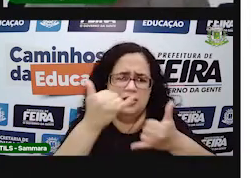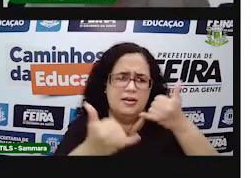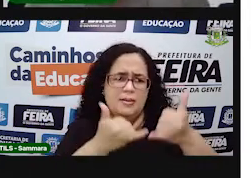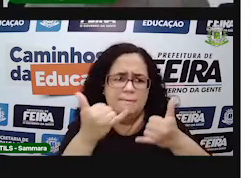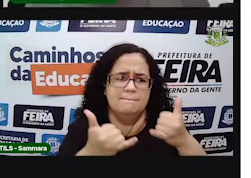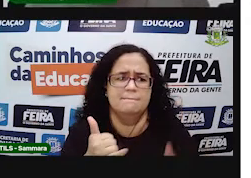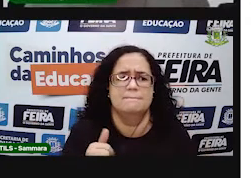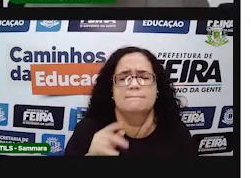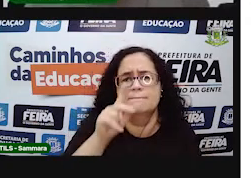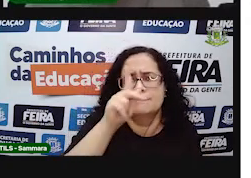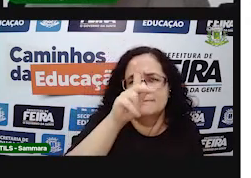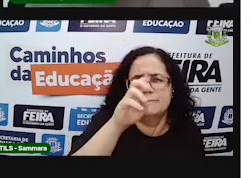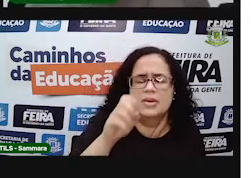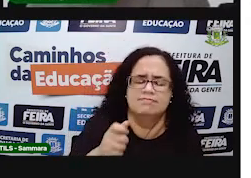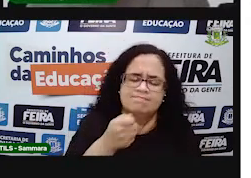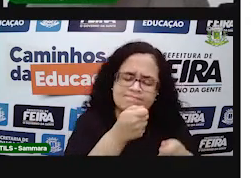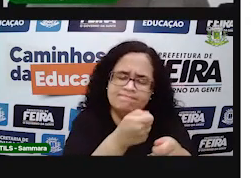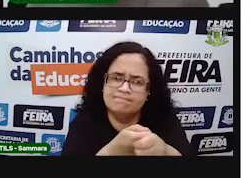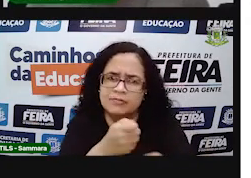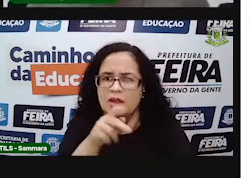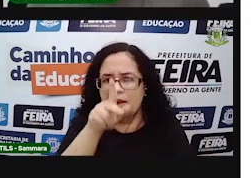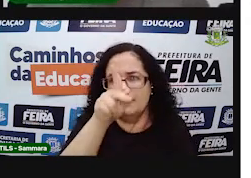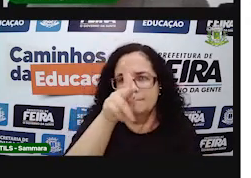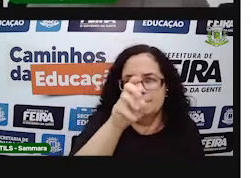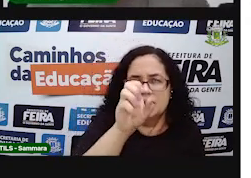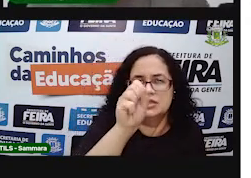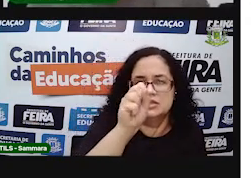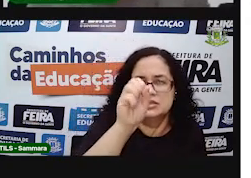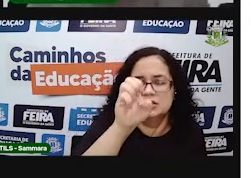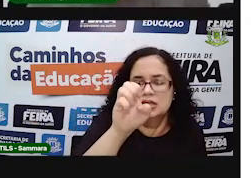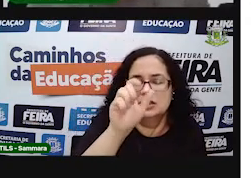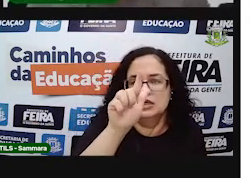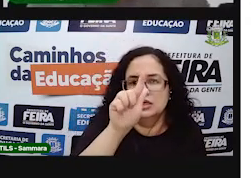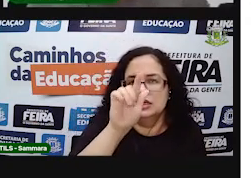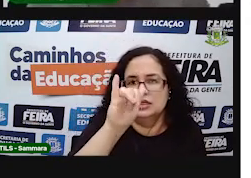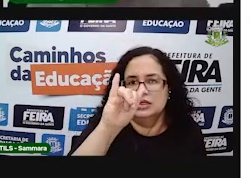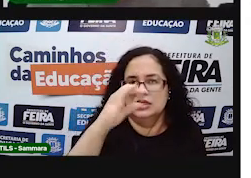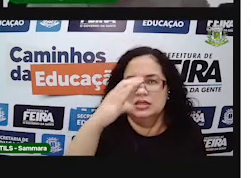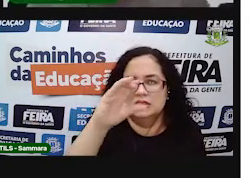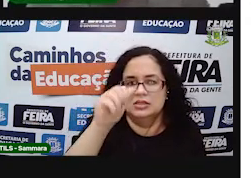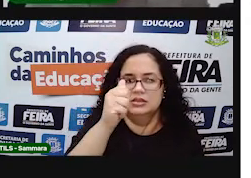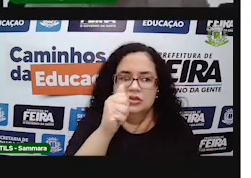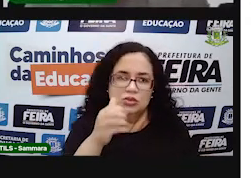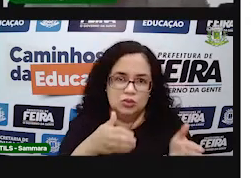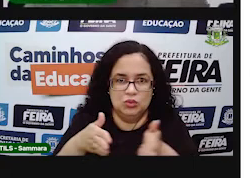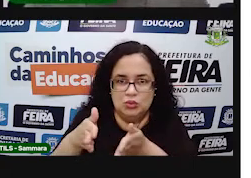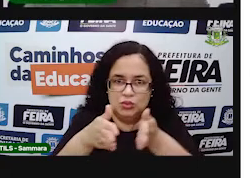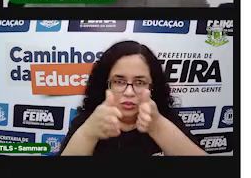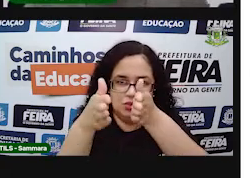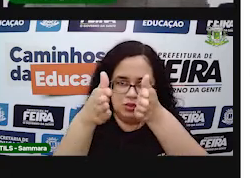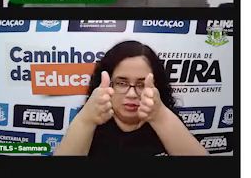um jogo chamado Perseguição, do Labirinto?